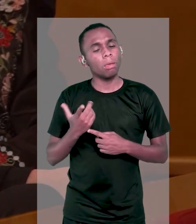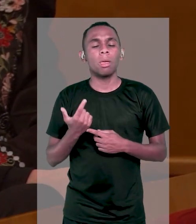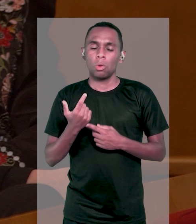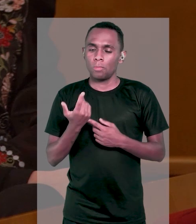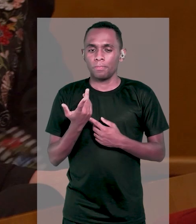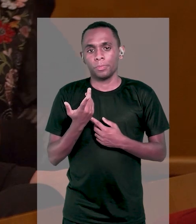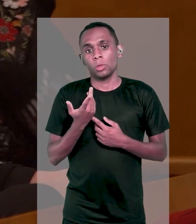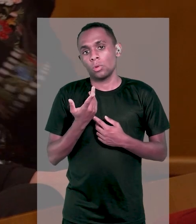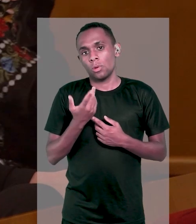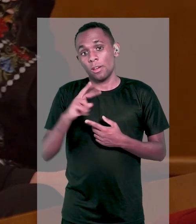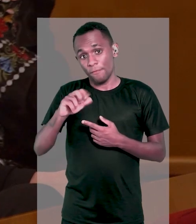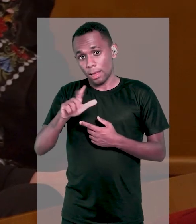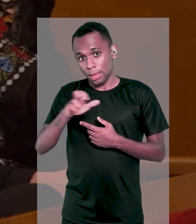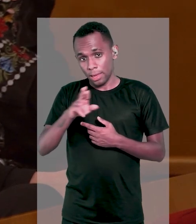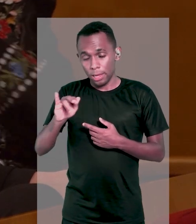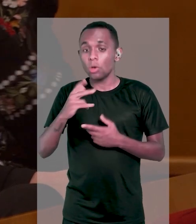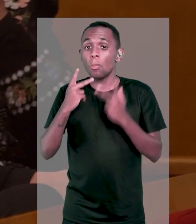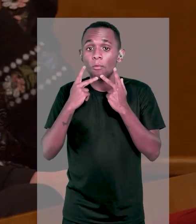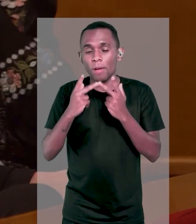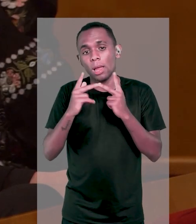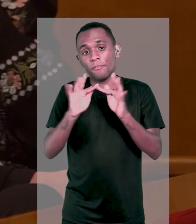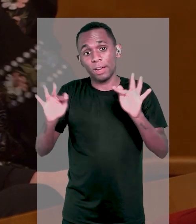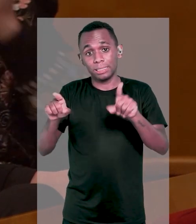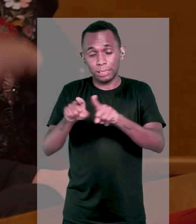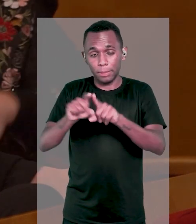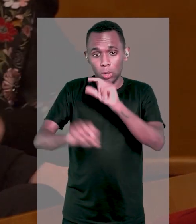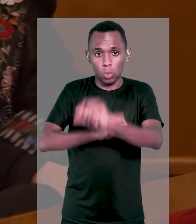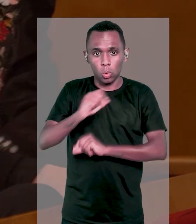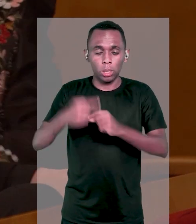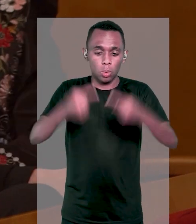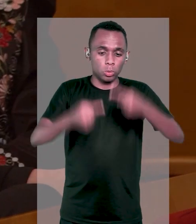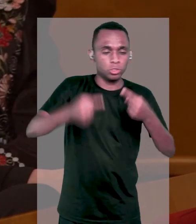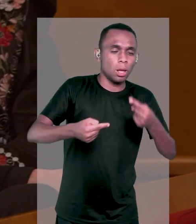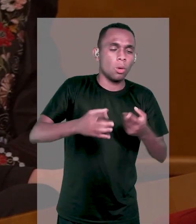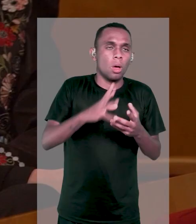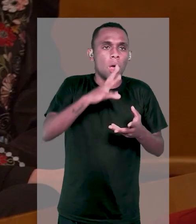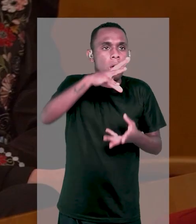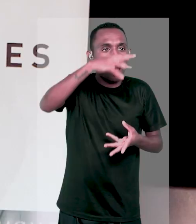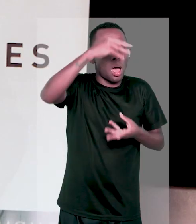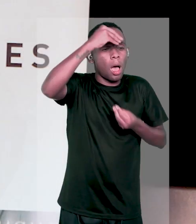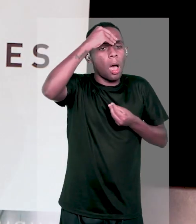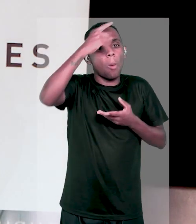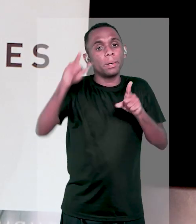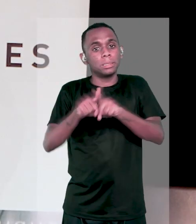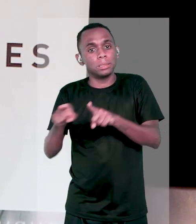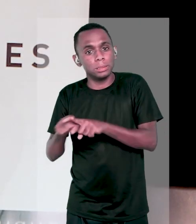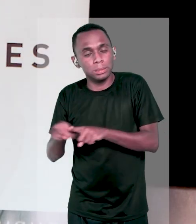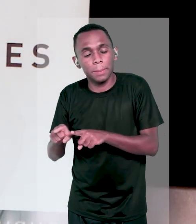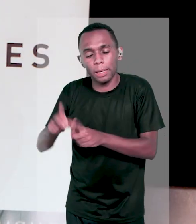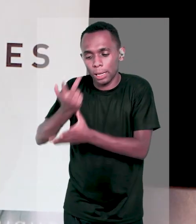se opõe a noção de complexo na psicanálise o público assiste atentamente eu assinalo um ponto dessa